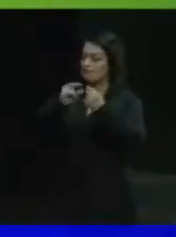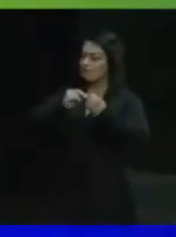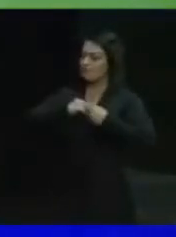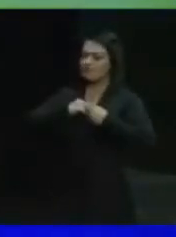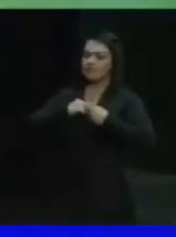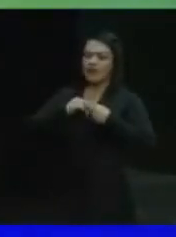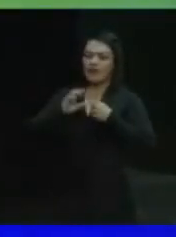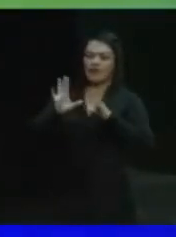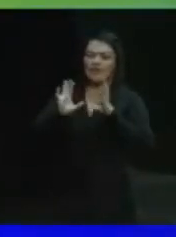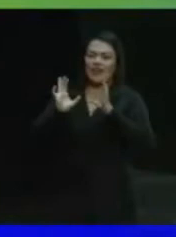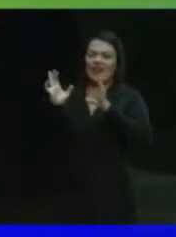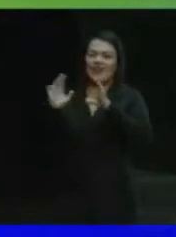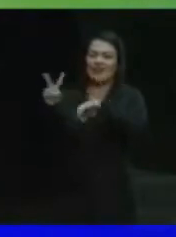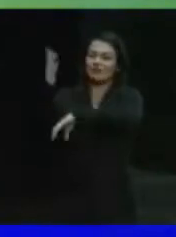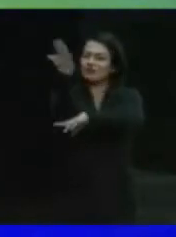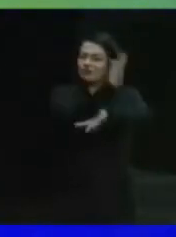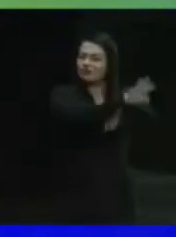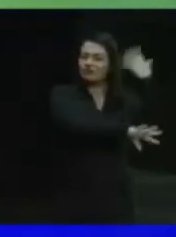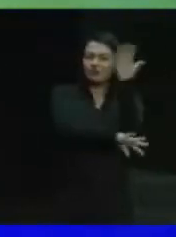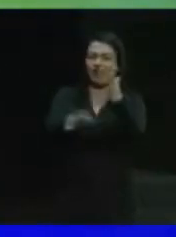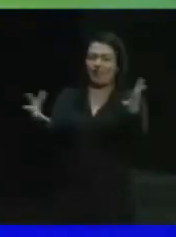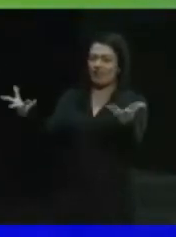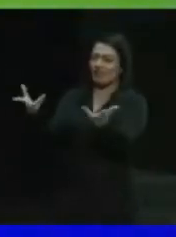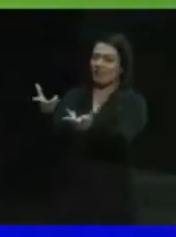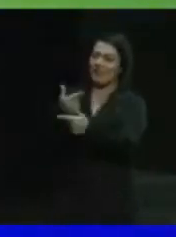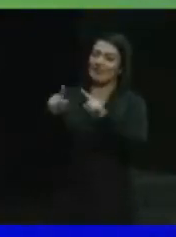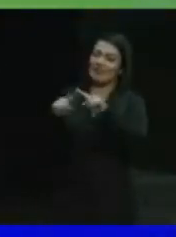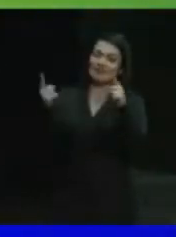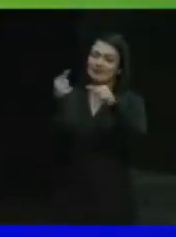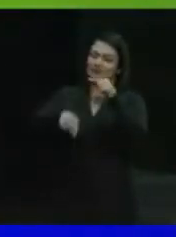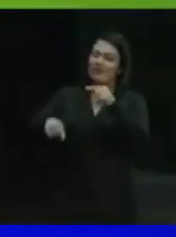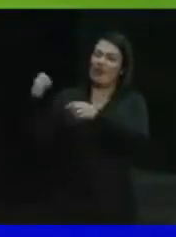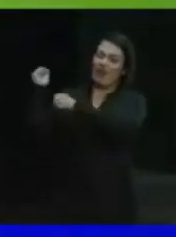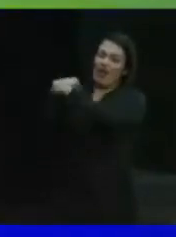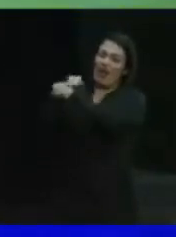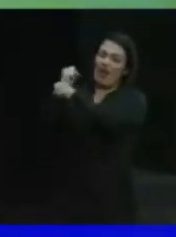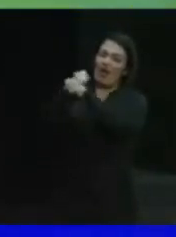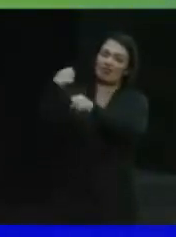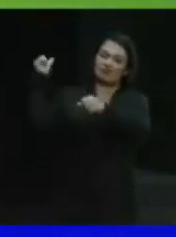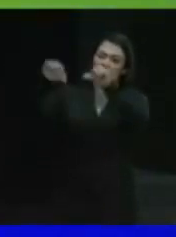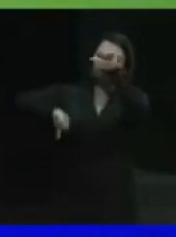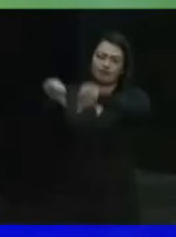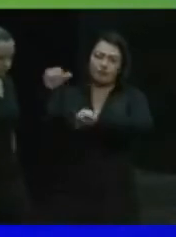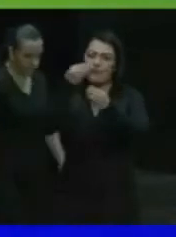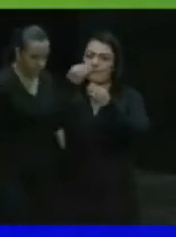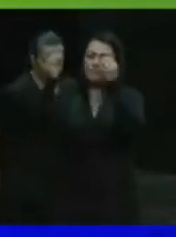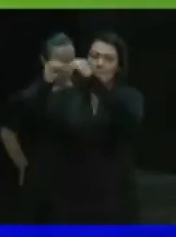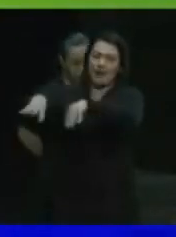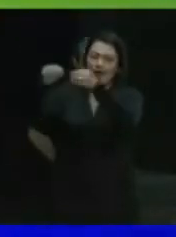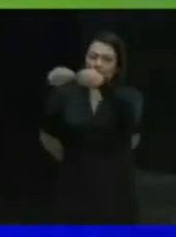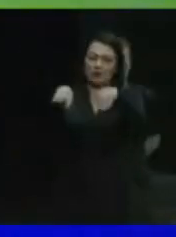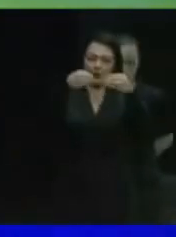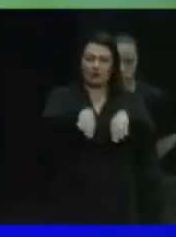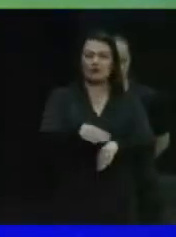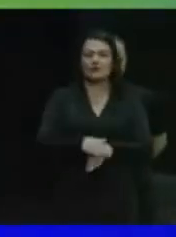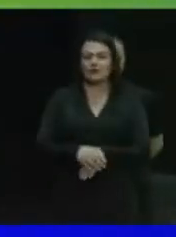riqueza verde e, infelizmente, fizemos tudo errado nos últimos anos. Isso pode e deve